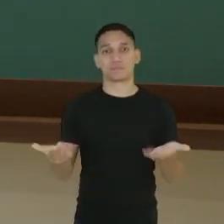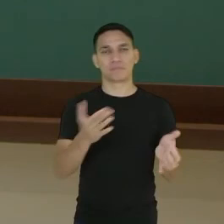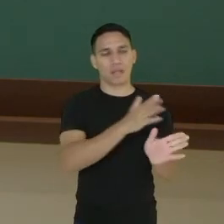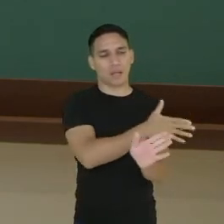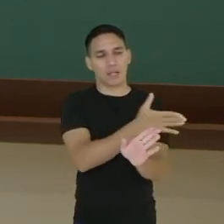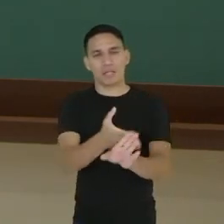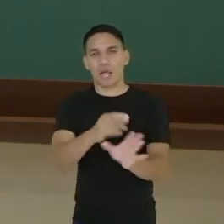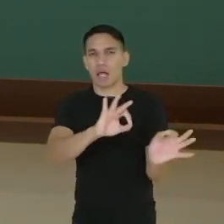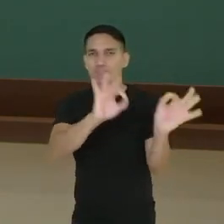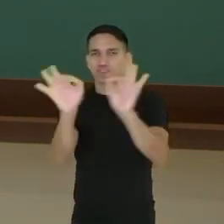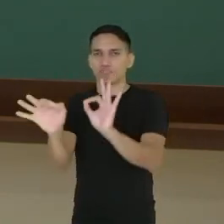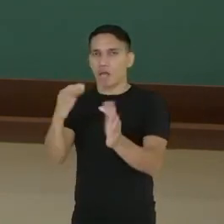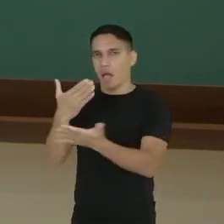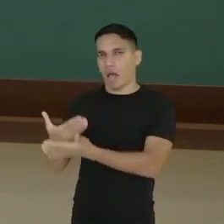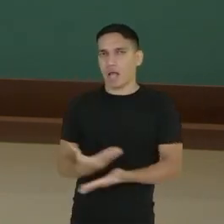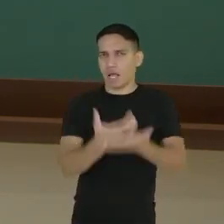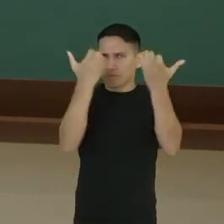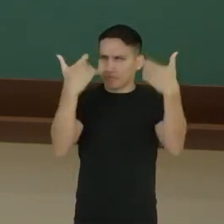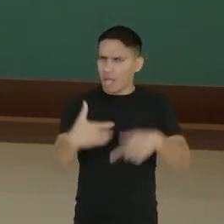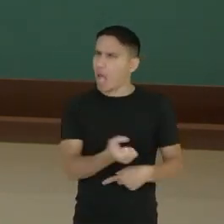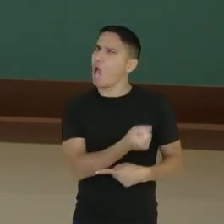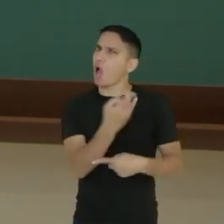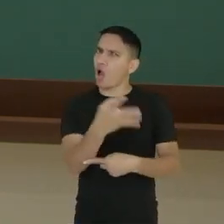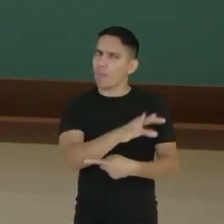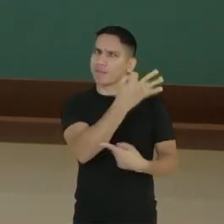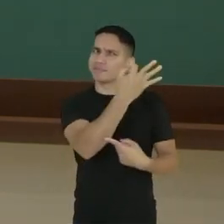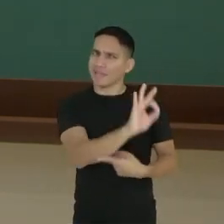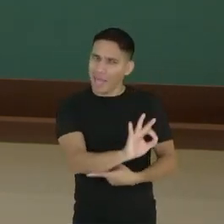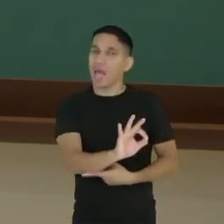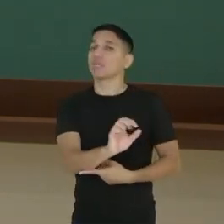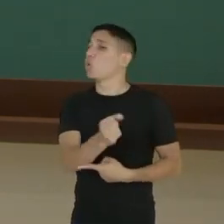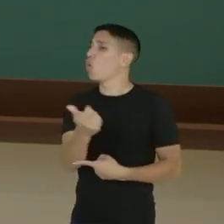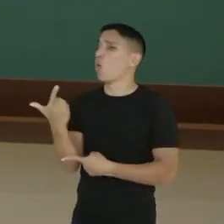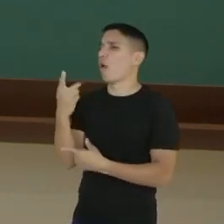Nesta aula, nós falamos alguns mitos e verdades sobre